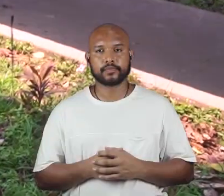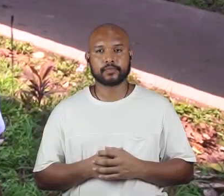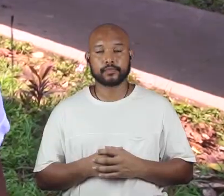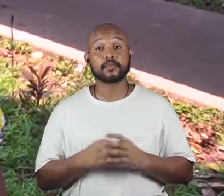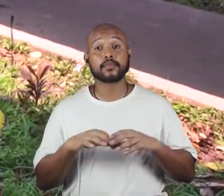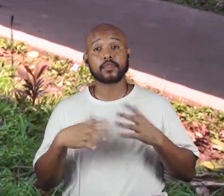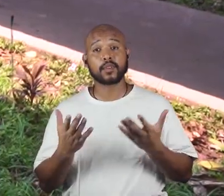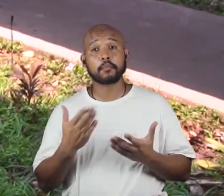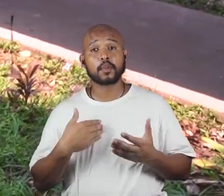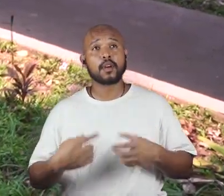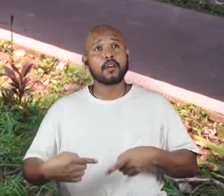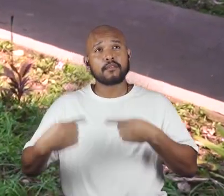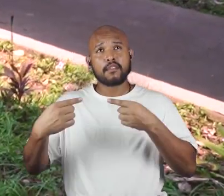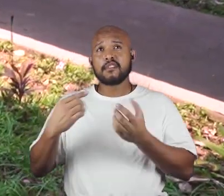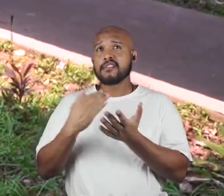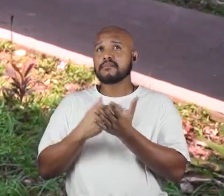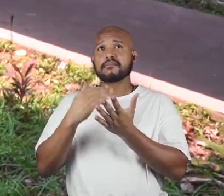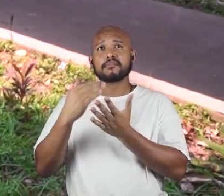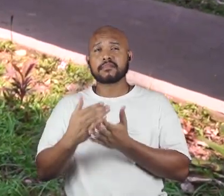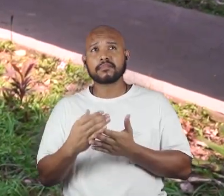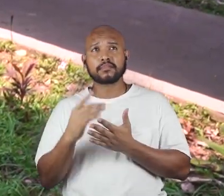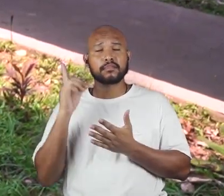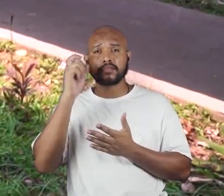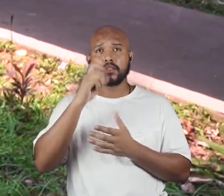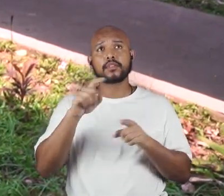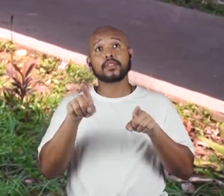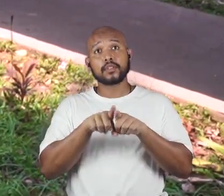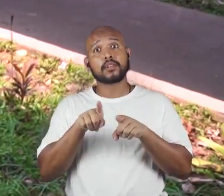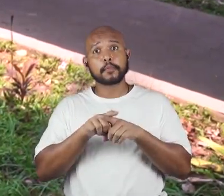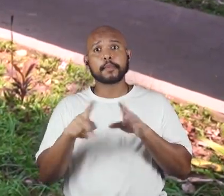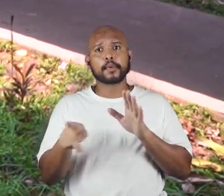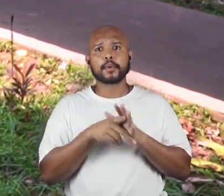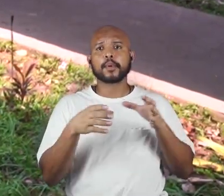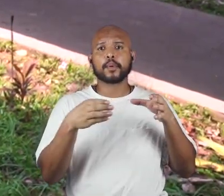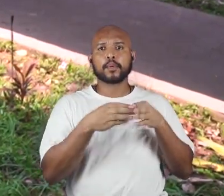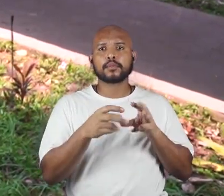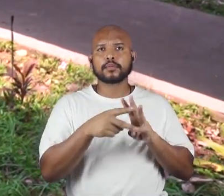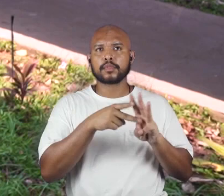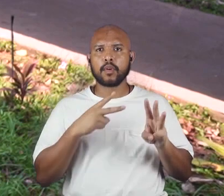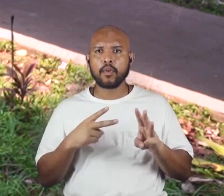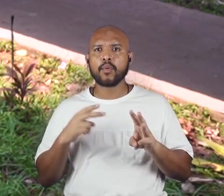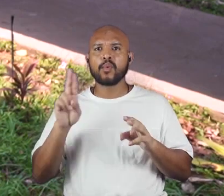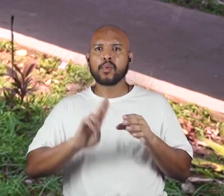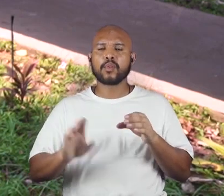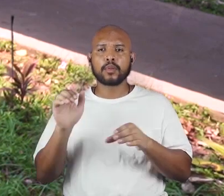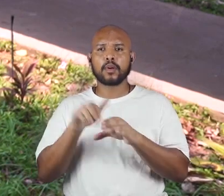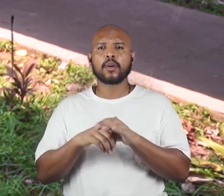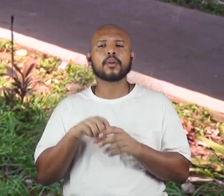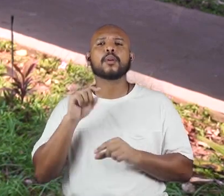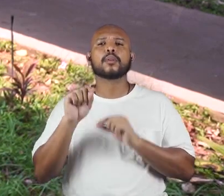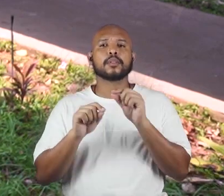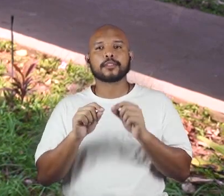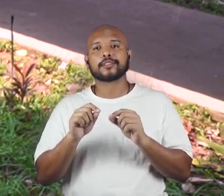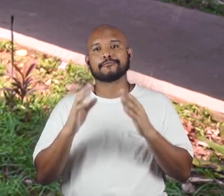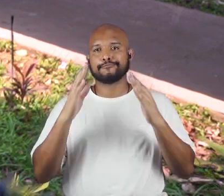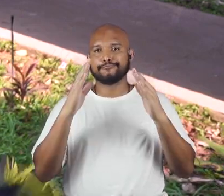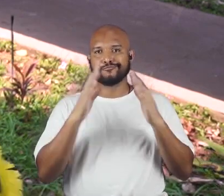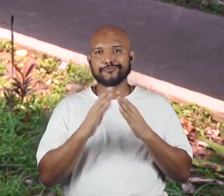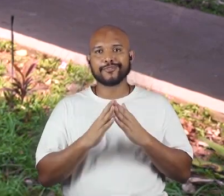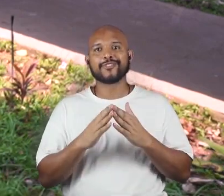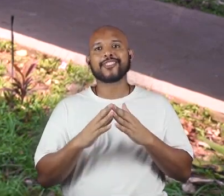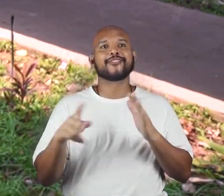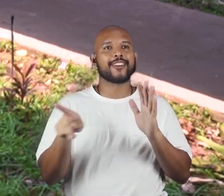Então, meus maiores desafios, não só os meus, mas como de todo o povo indígena, dentro da universidade, é